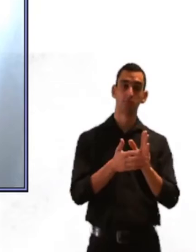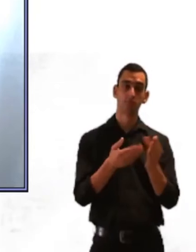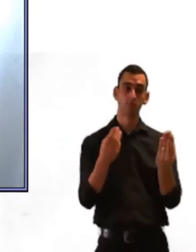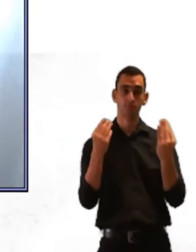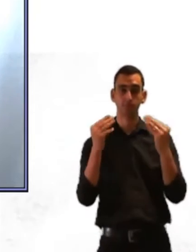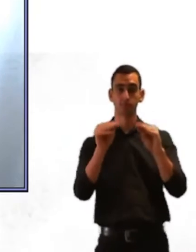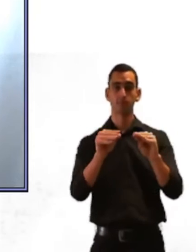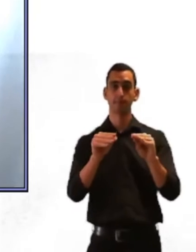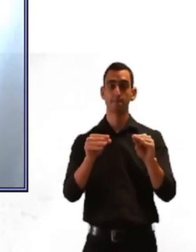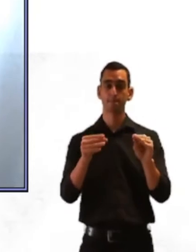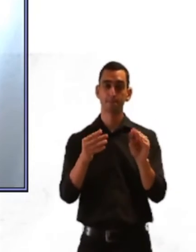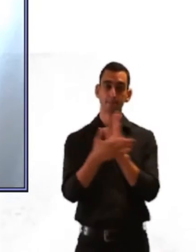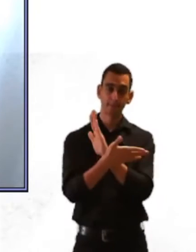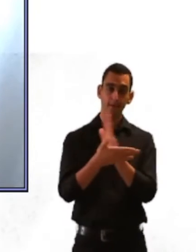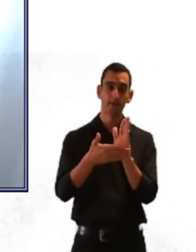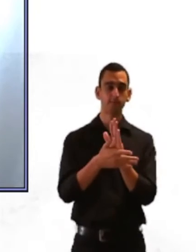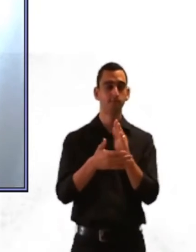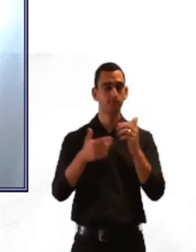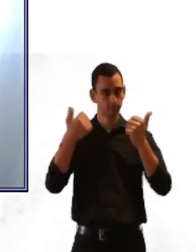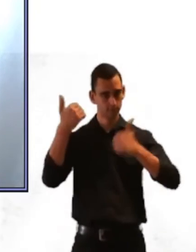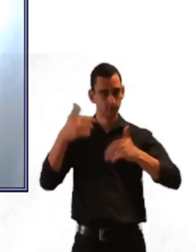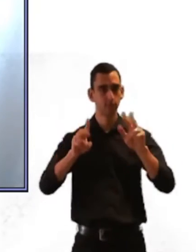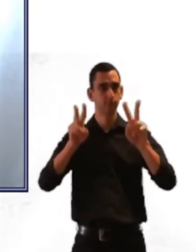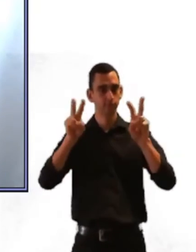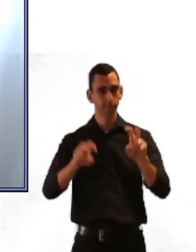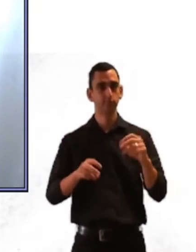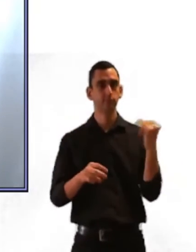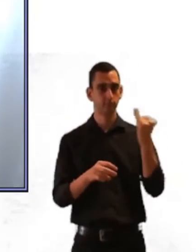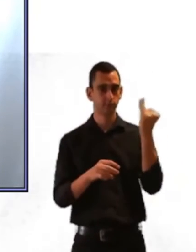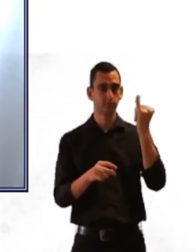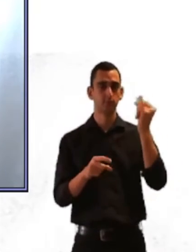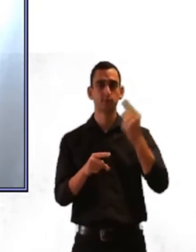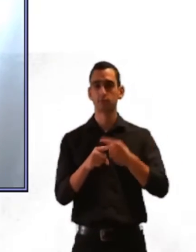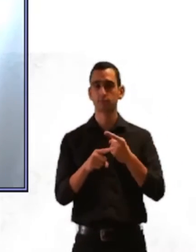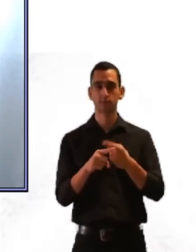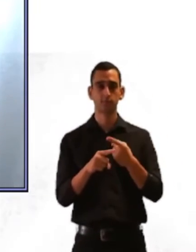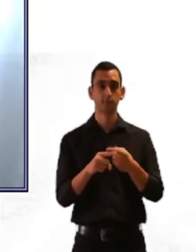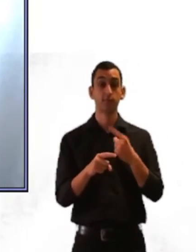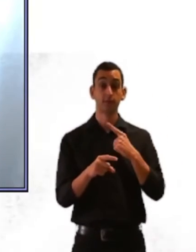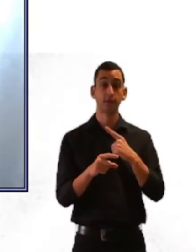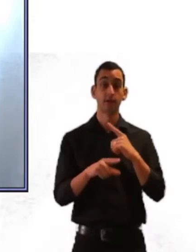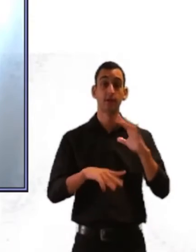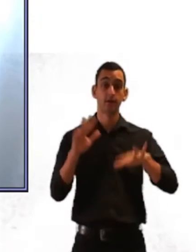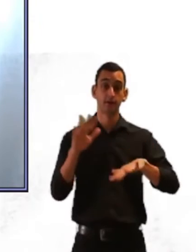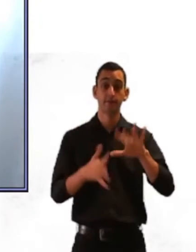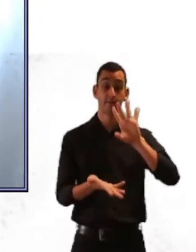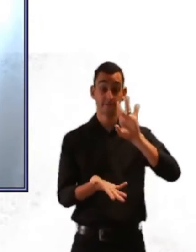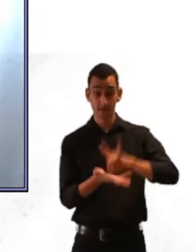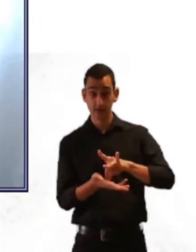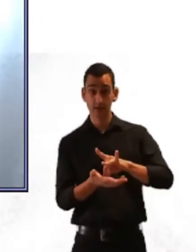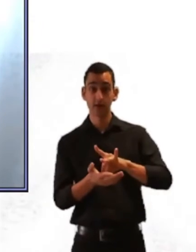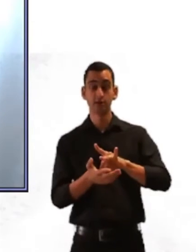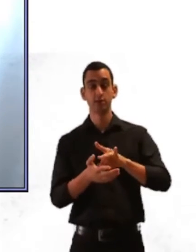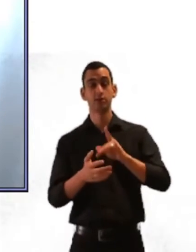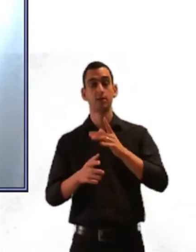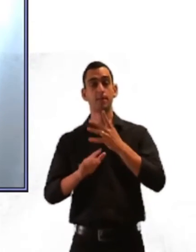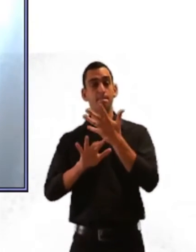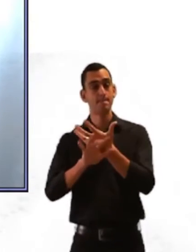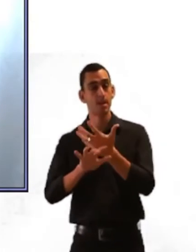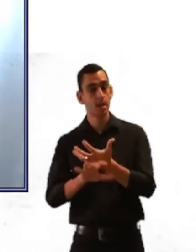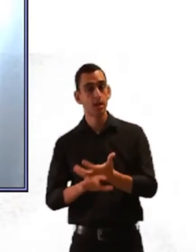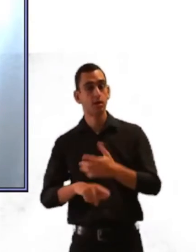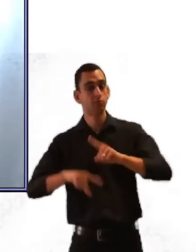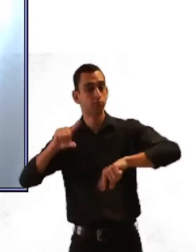Né, essa é uma questão interessante, né? Foi colocada aqui, que fala-se da busca da verdade material e constrói-se